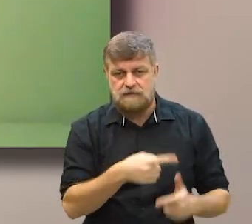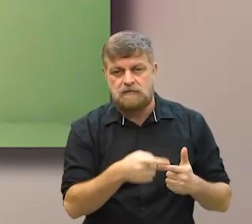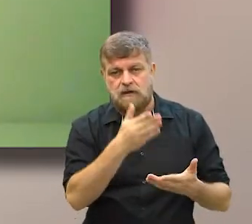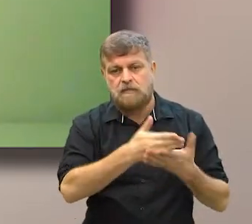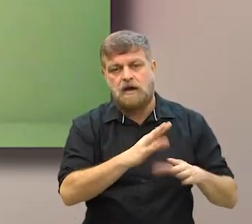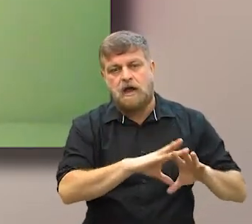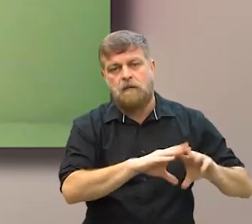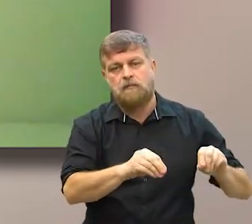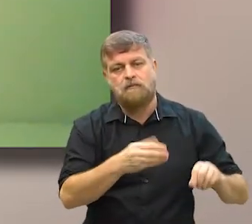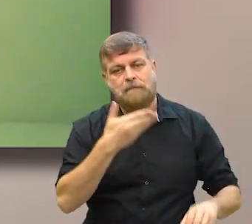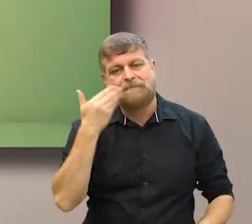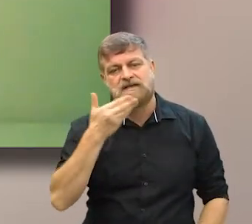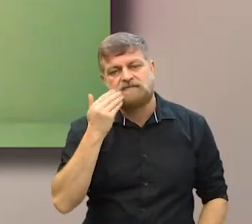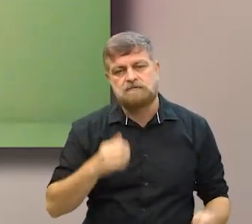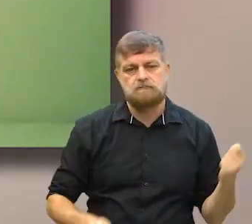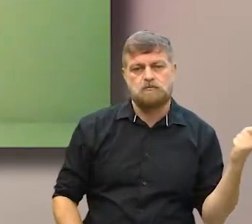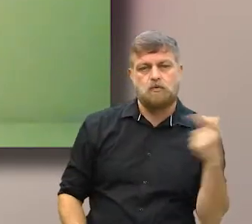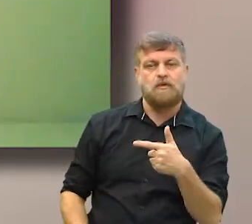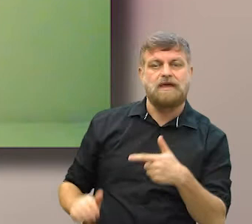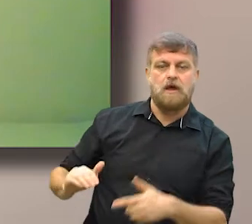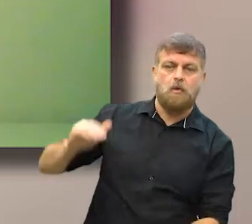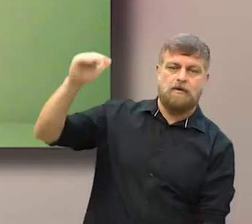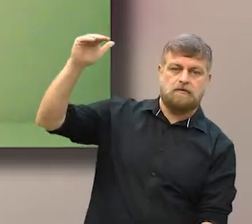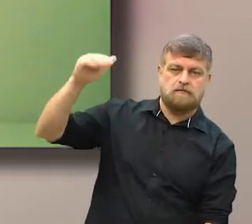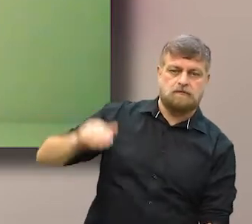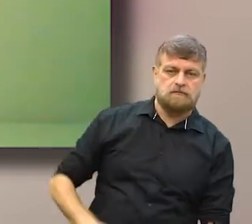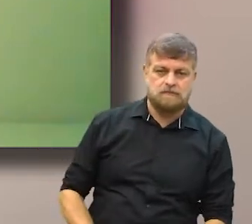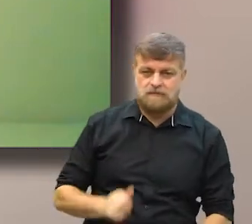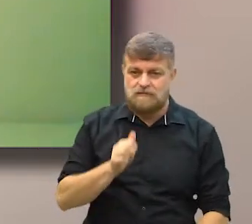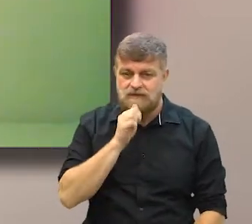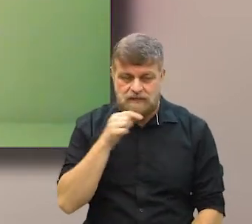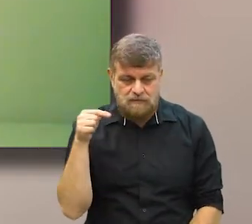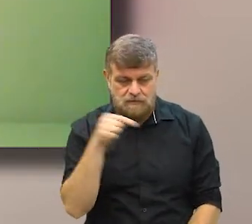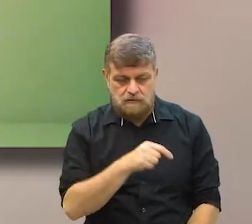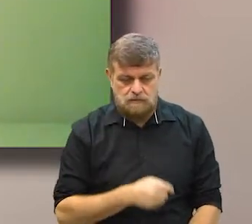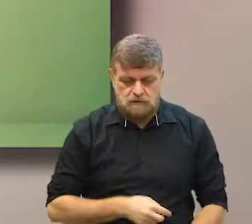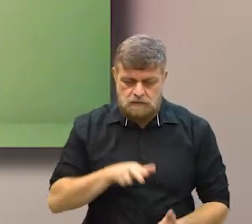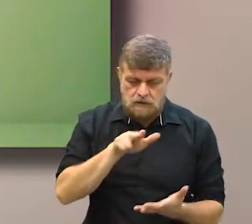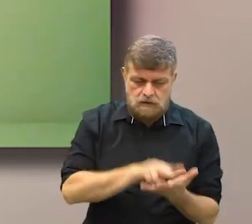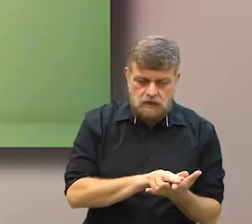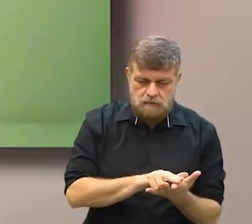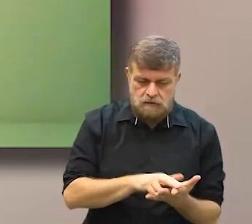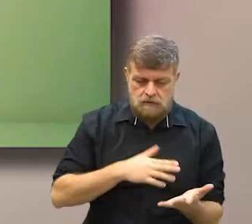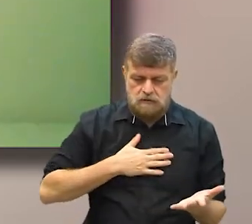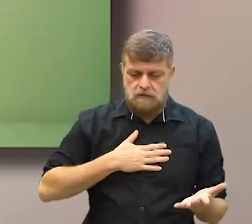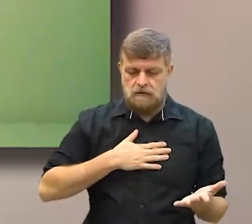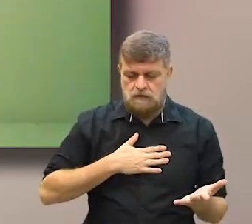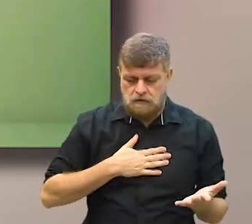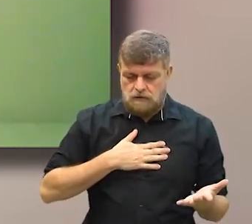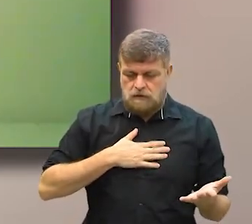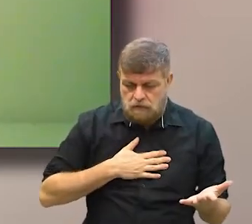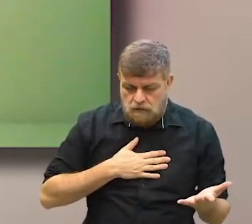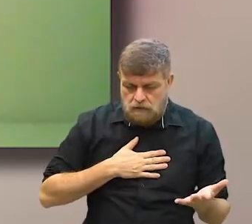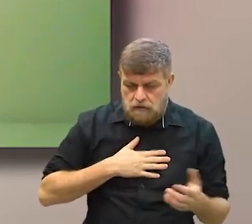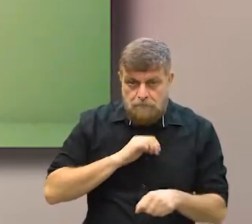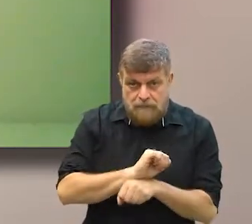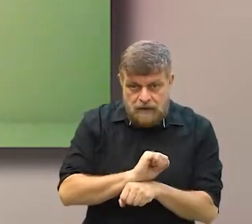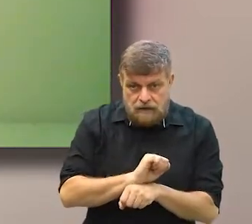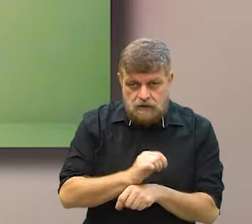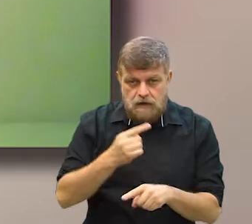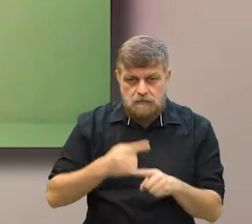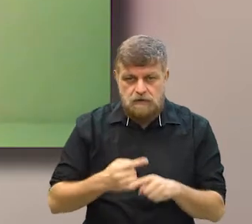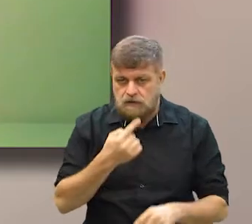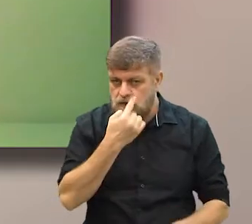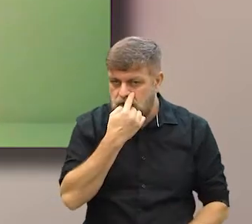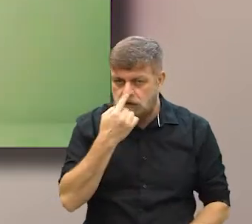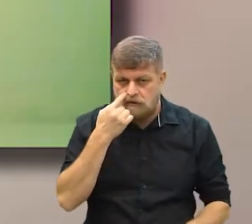facilmente resolvidos do que o adulto. Por exemplo, a apneia de sono na criança, muito frequentemente, se